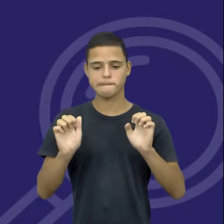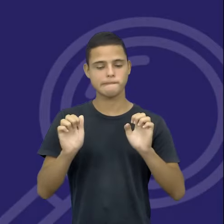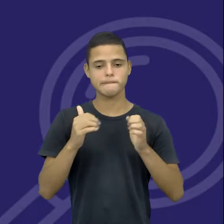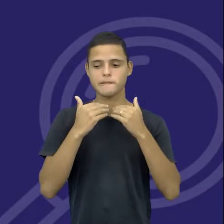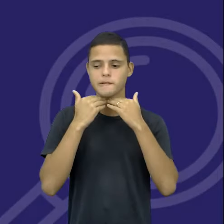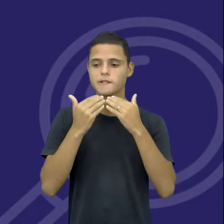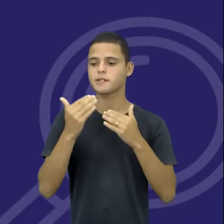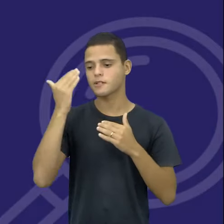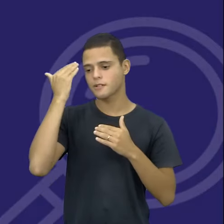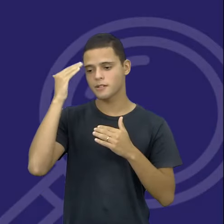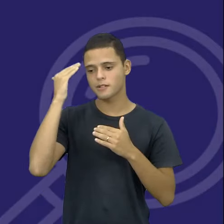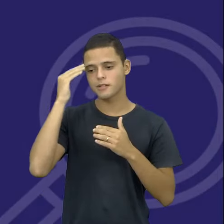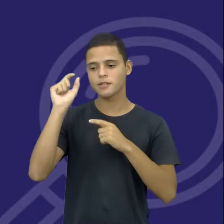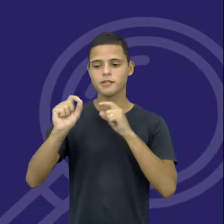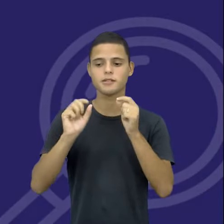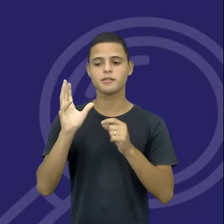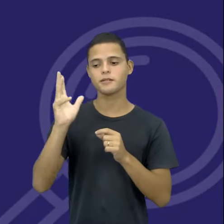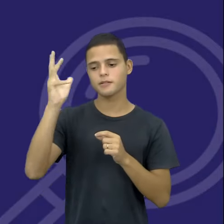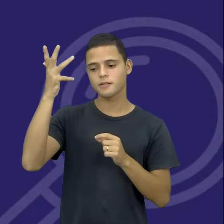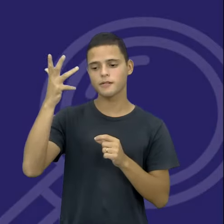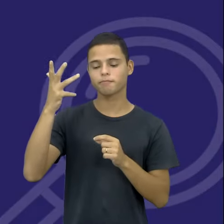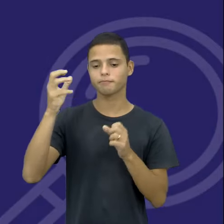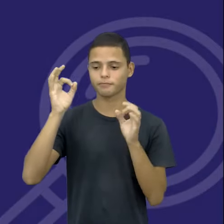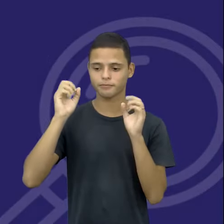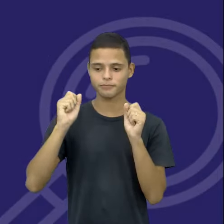entender ali o que foi feito.